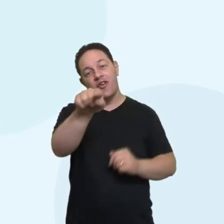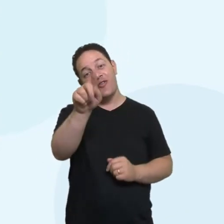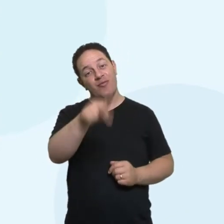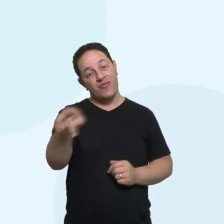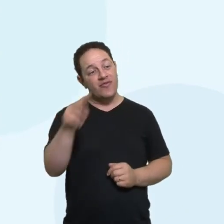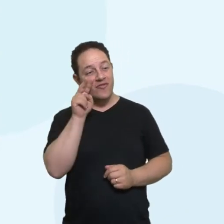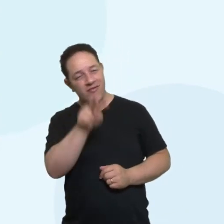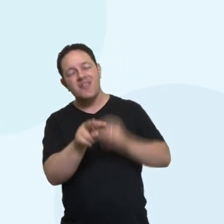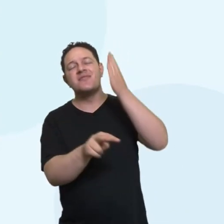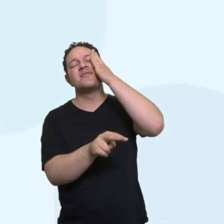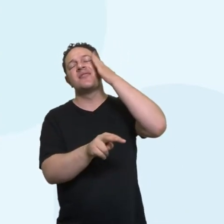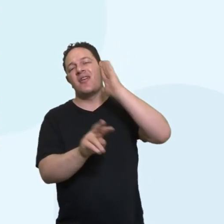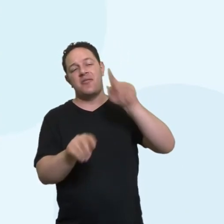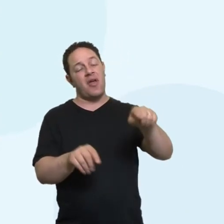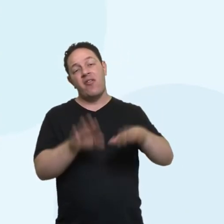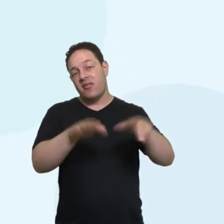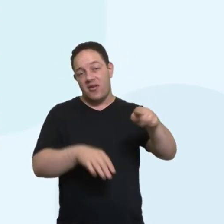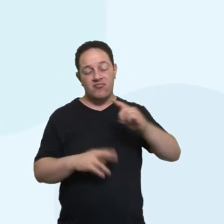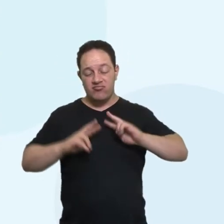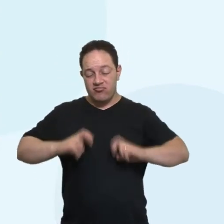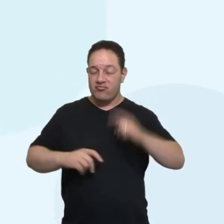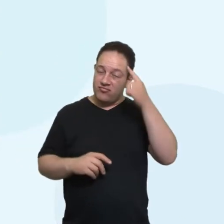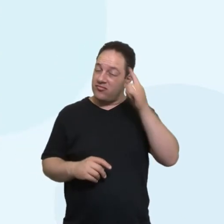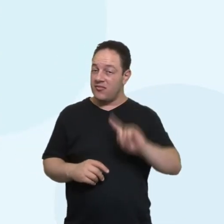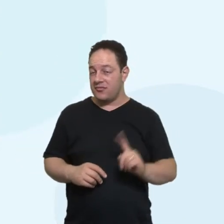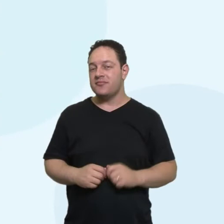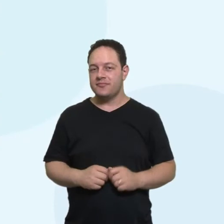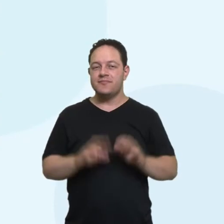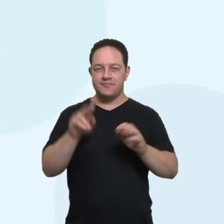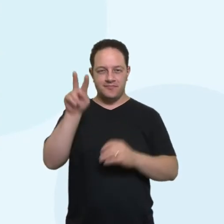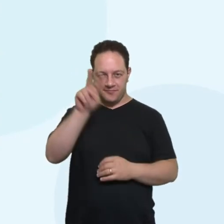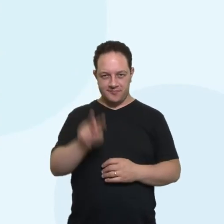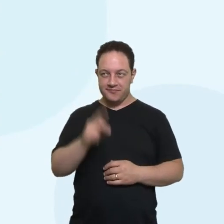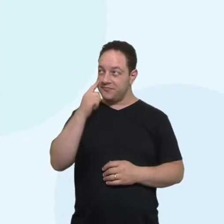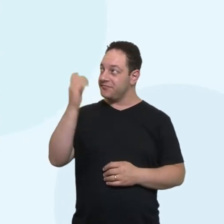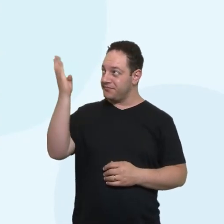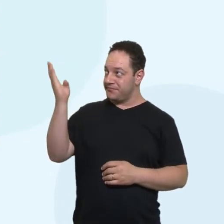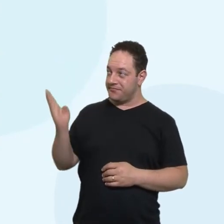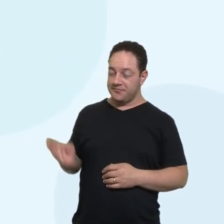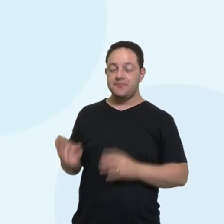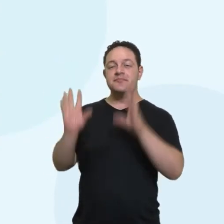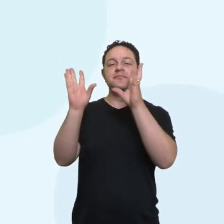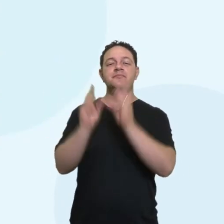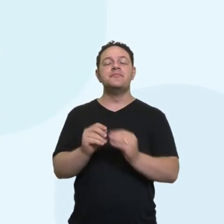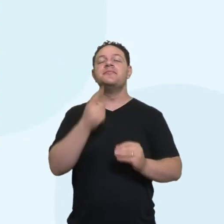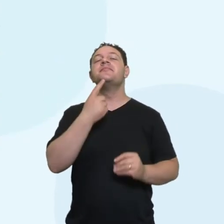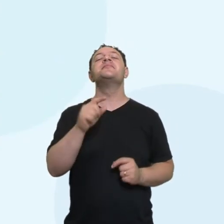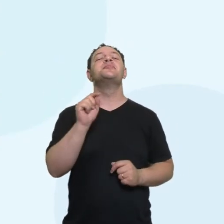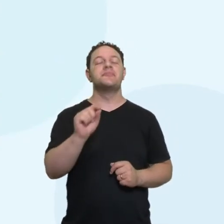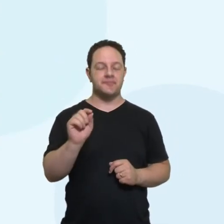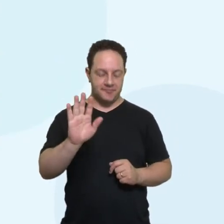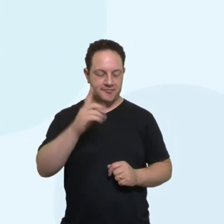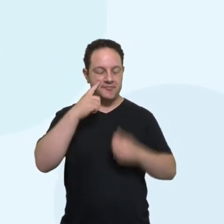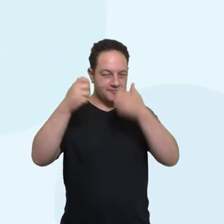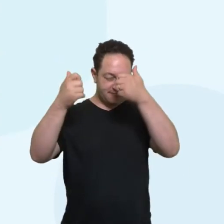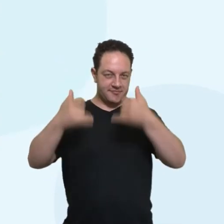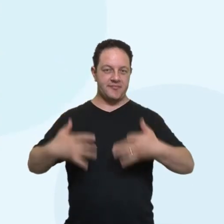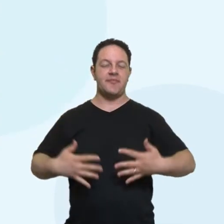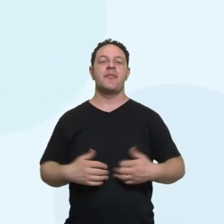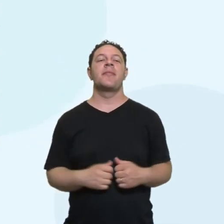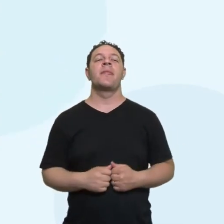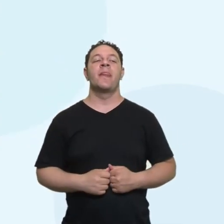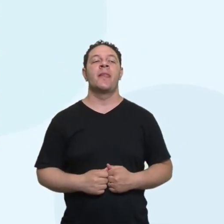competência eu vou ler aqui esse texto aqui que está acabem isso que eu falei para vocês agora estamos mal